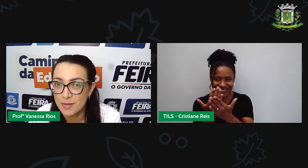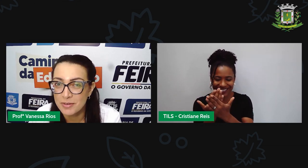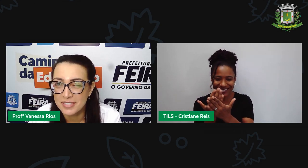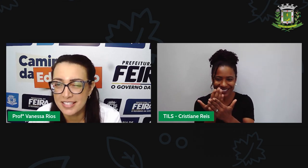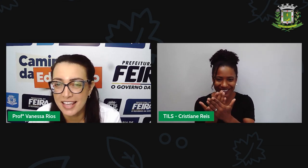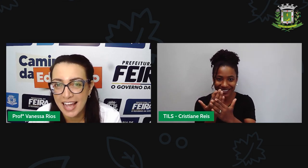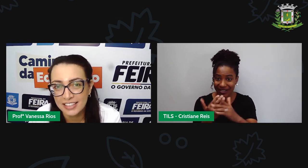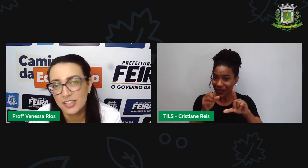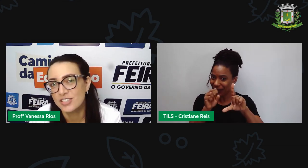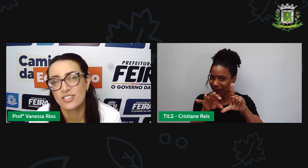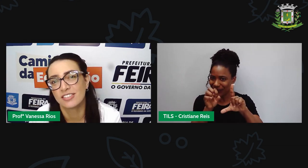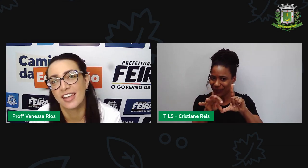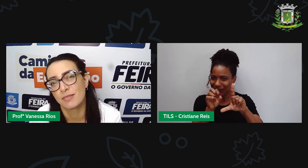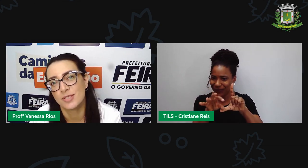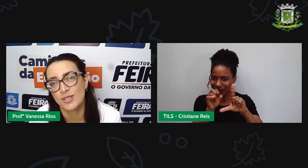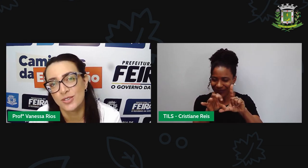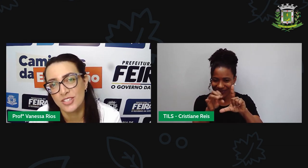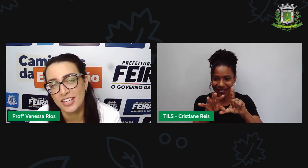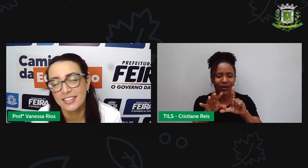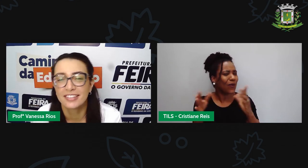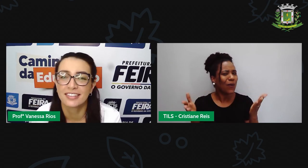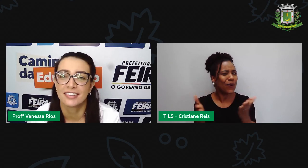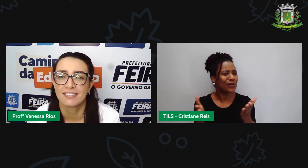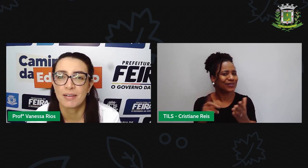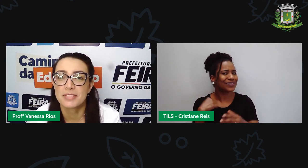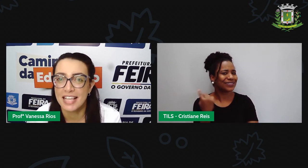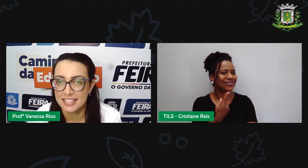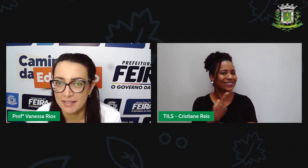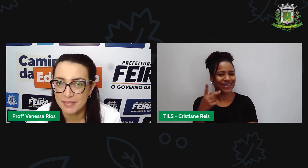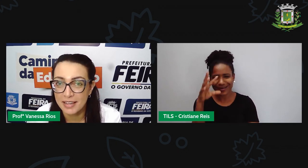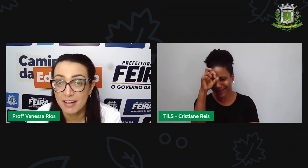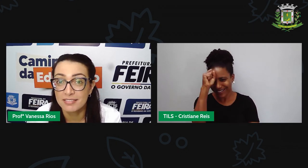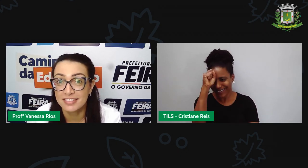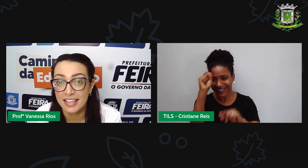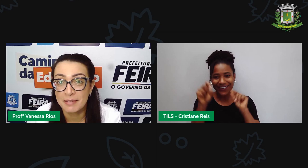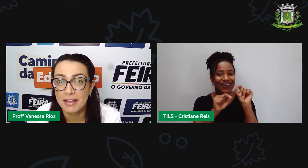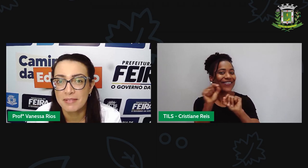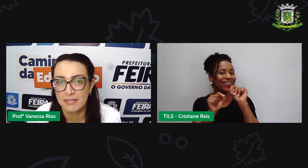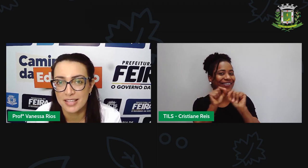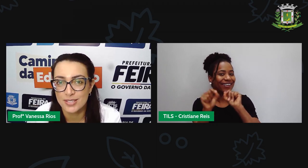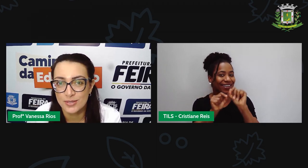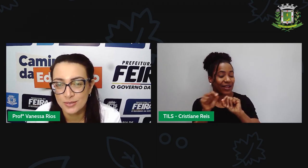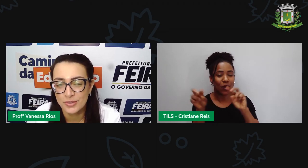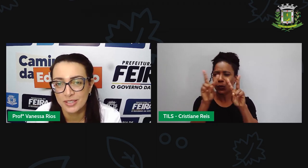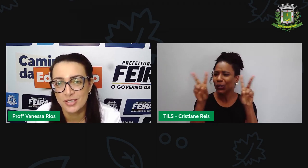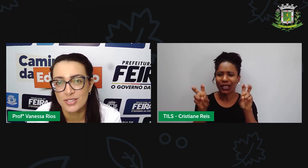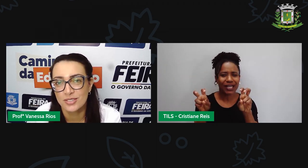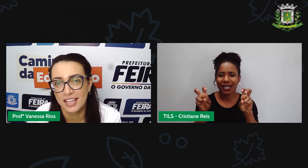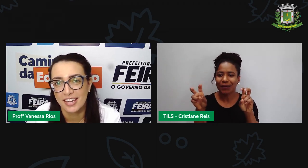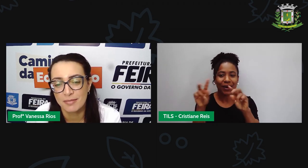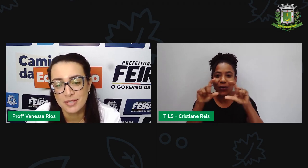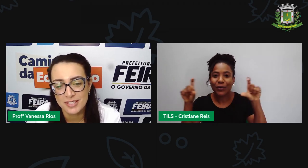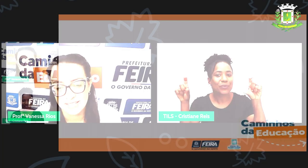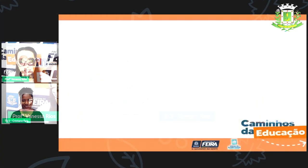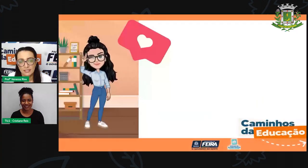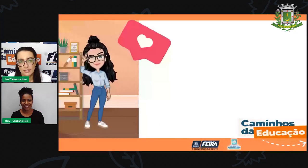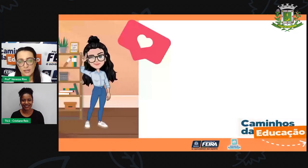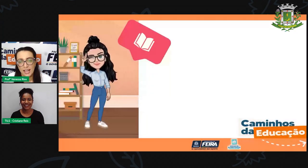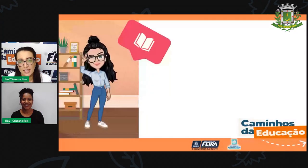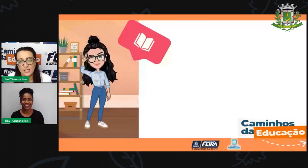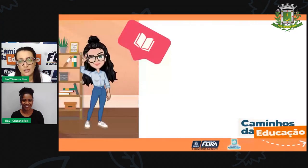aí, sobre o que será que nós estudaremos hoje? Vamos lá saber qual tema, qual assunto que nós estudaremos?